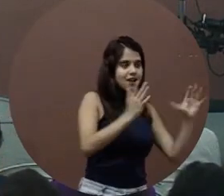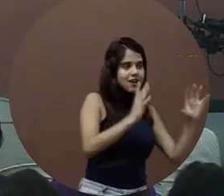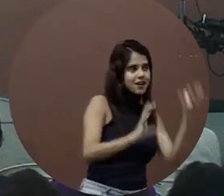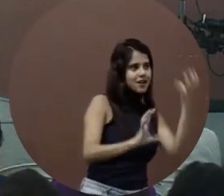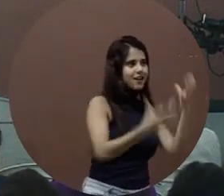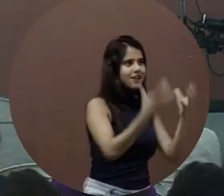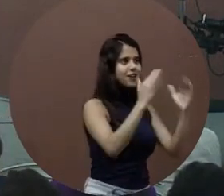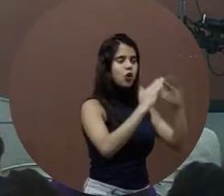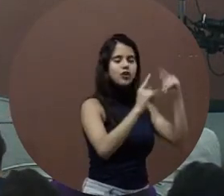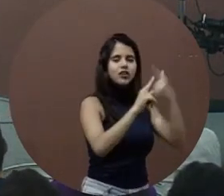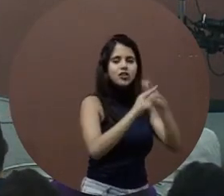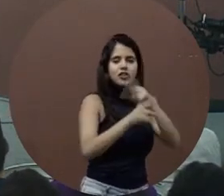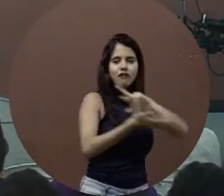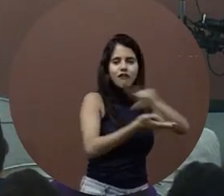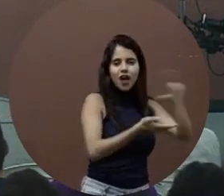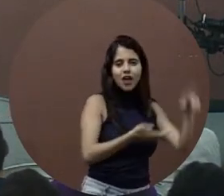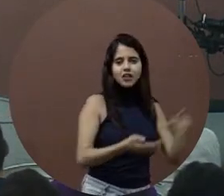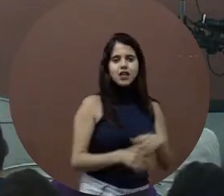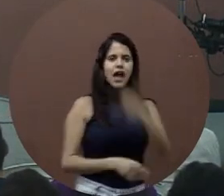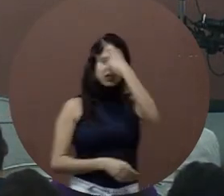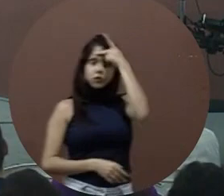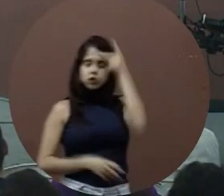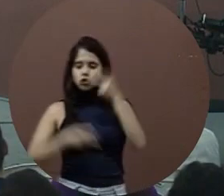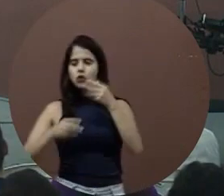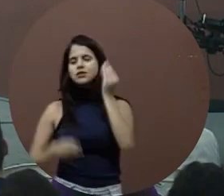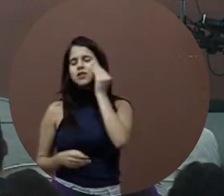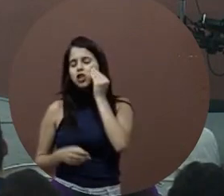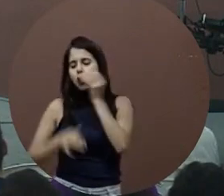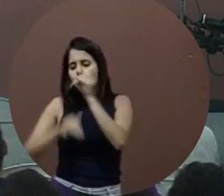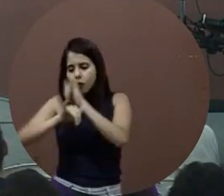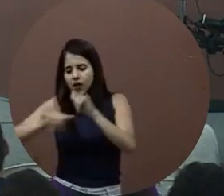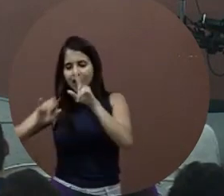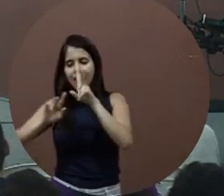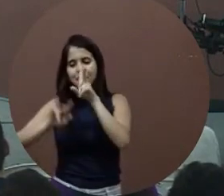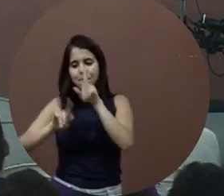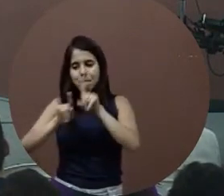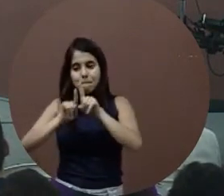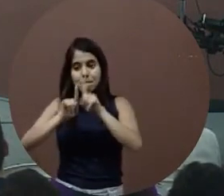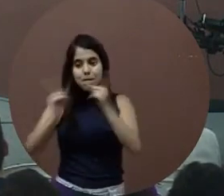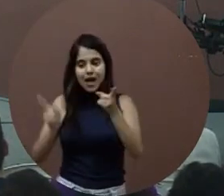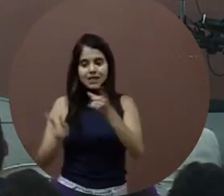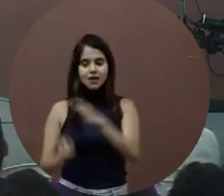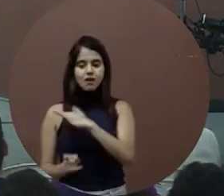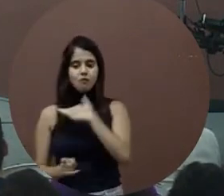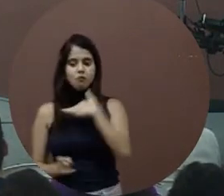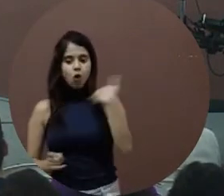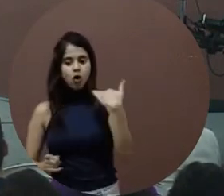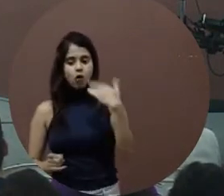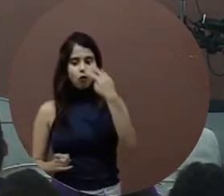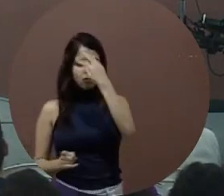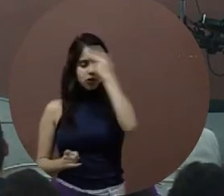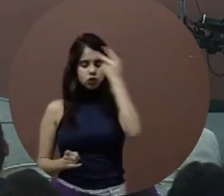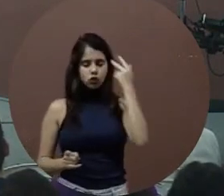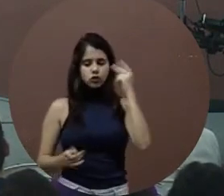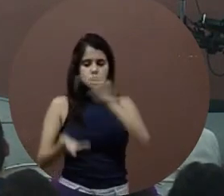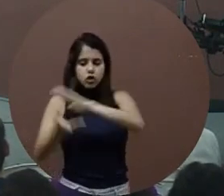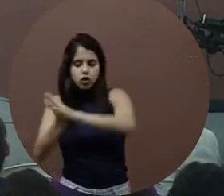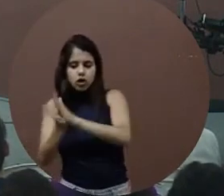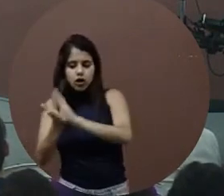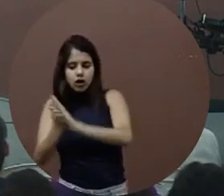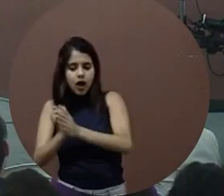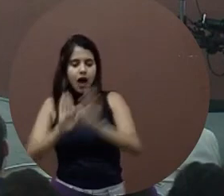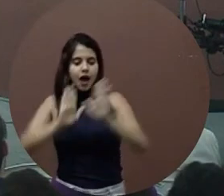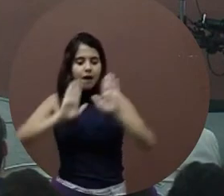Aqueles homens, eles morreram, foram assassinados e não viram o resultado final do que Deus tinha revelado a